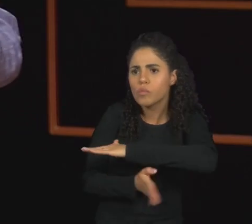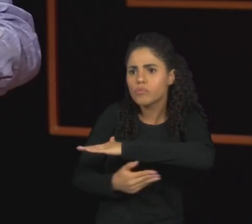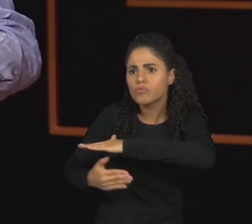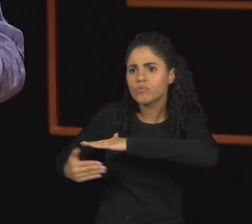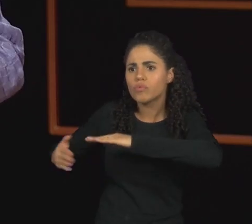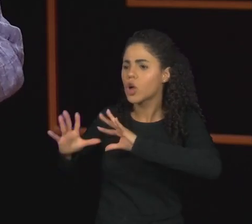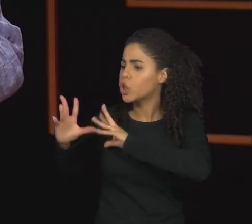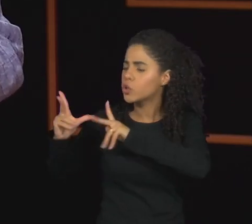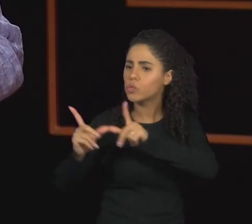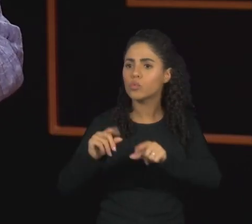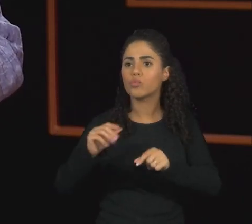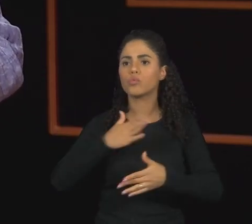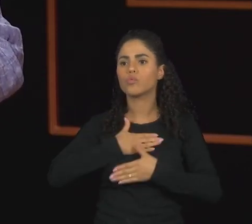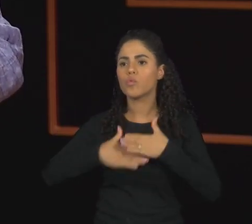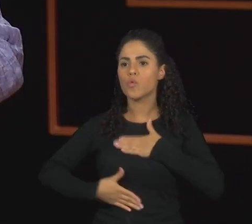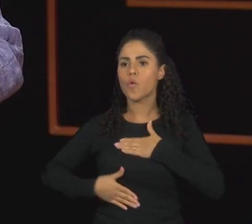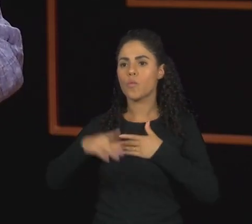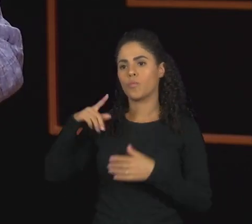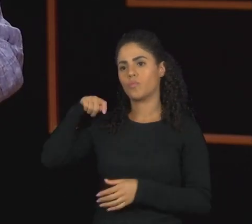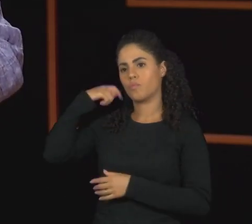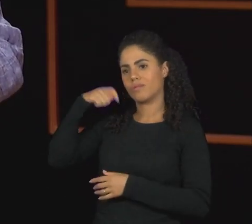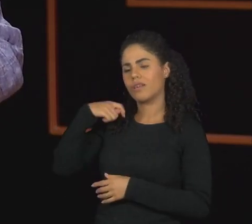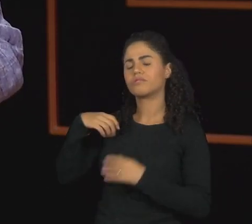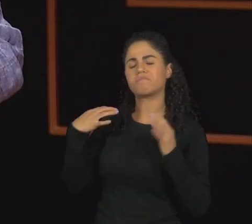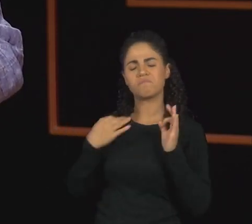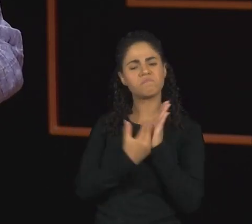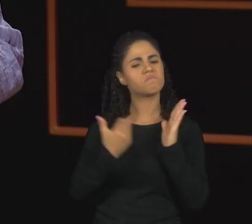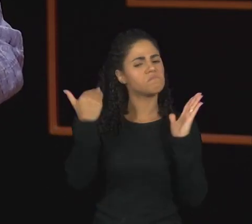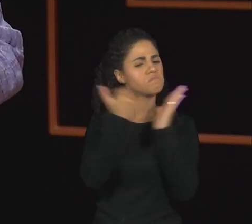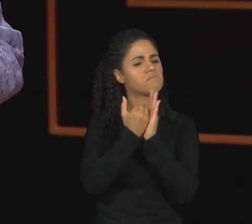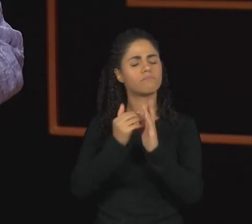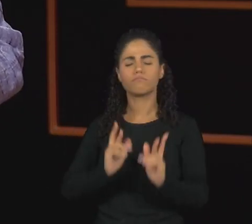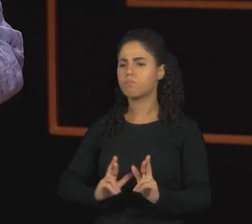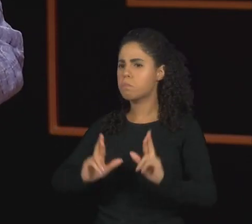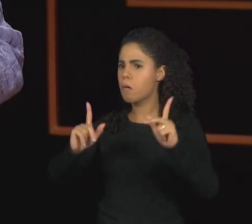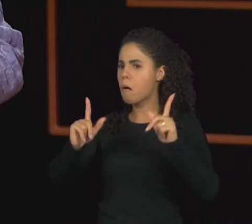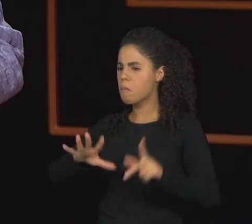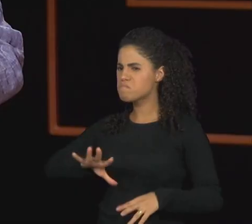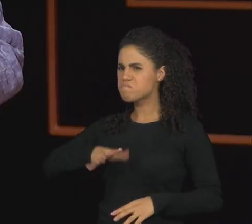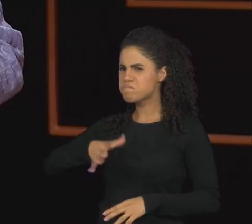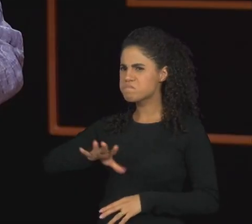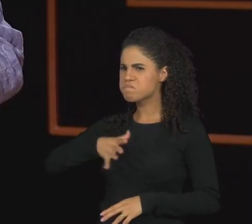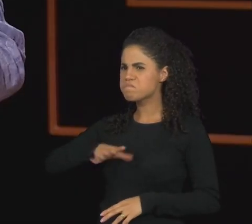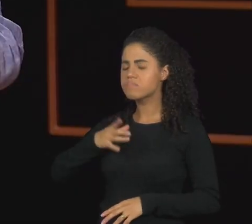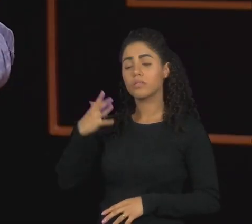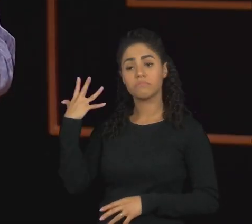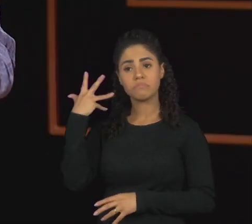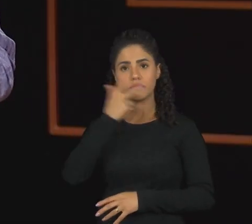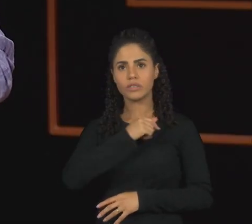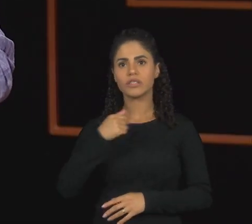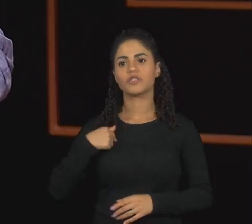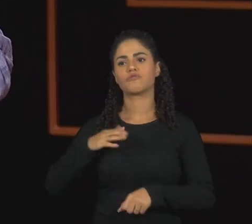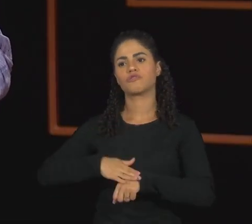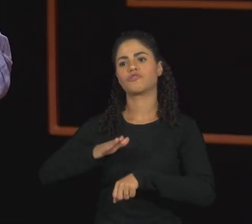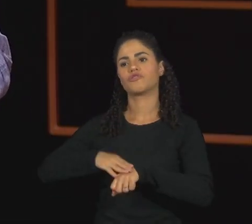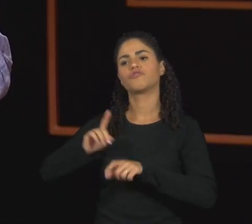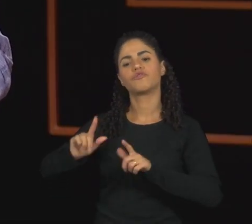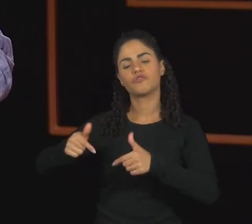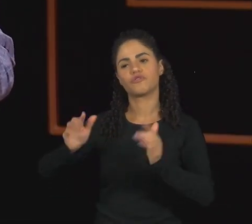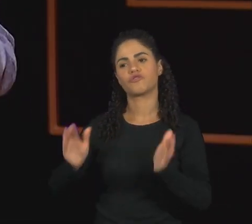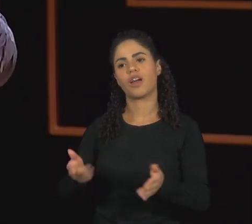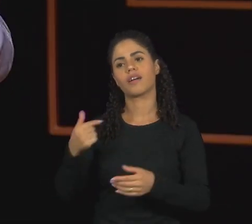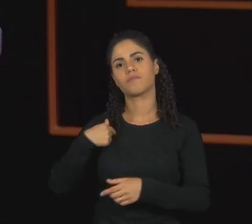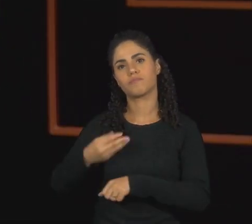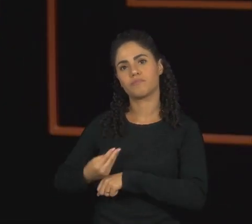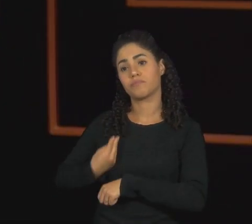bois. Então é um filme muito radical, muito, muito ousado, muito belo, das coisas mais belas realmente que eu fiz na